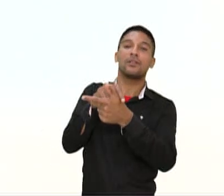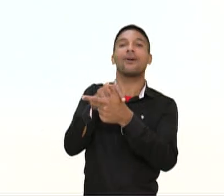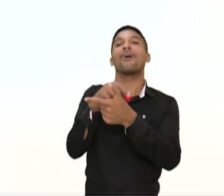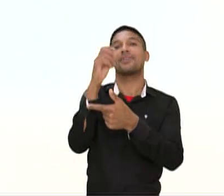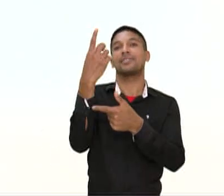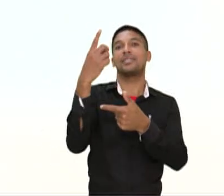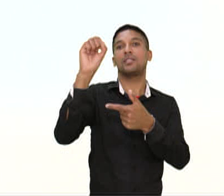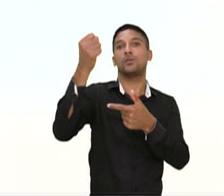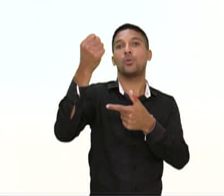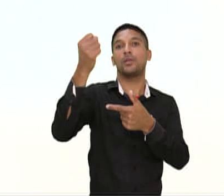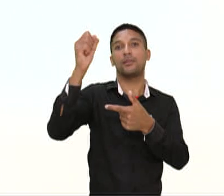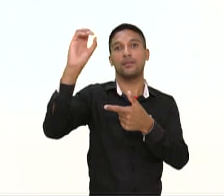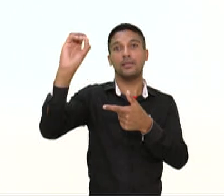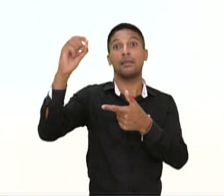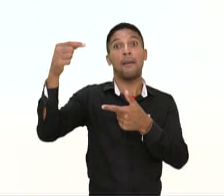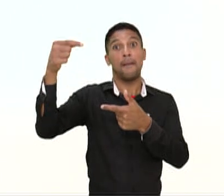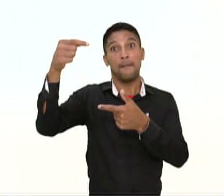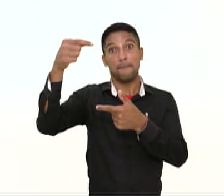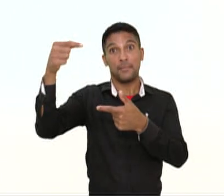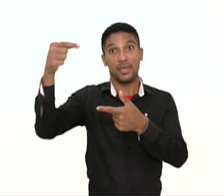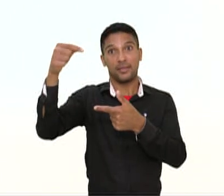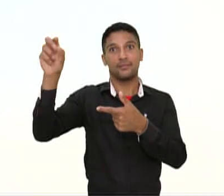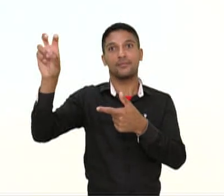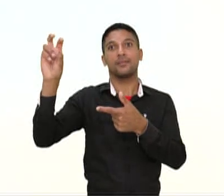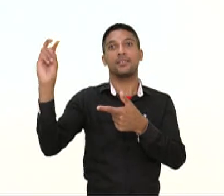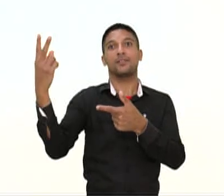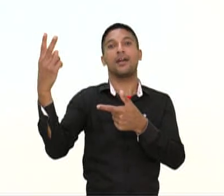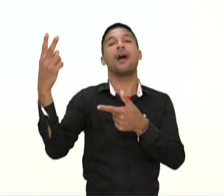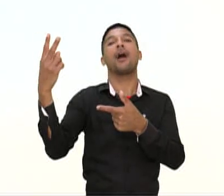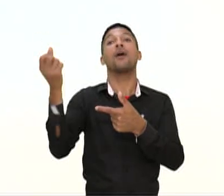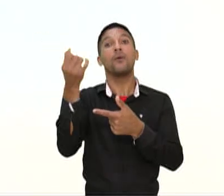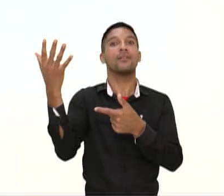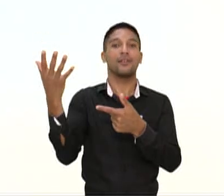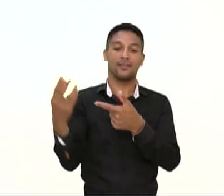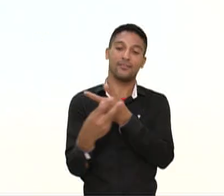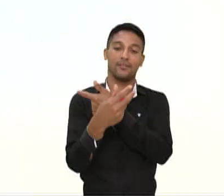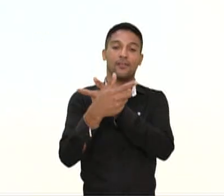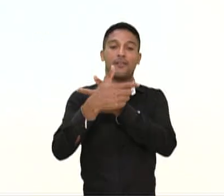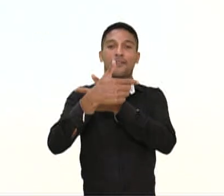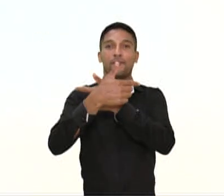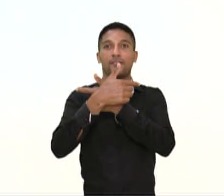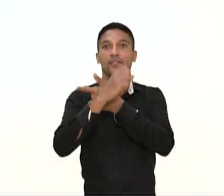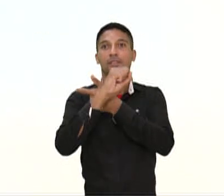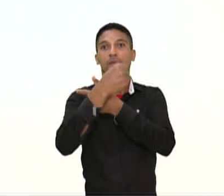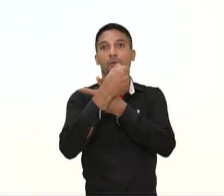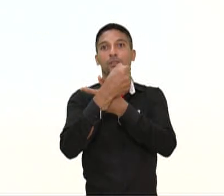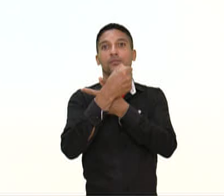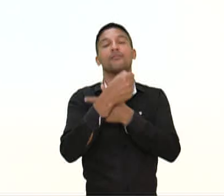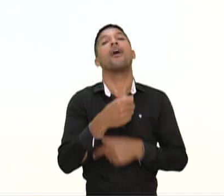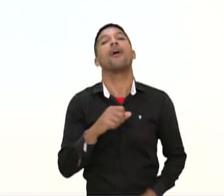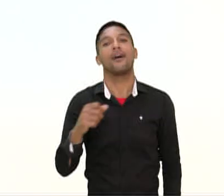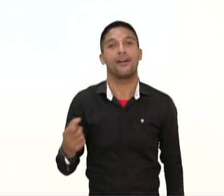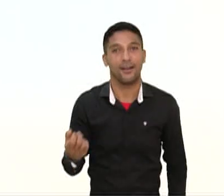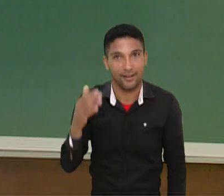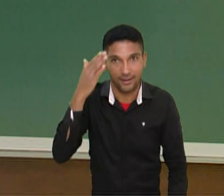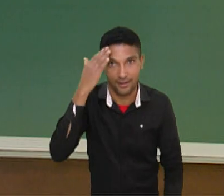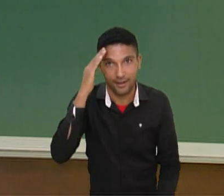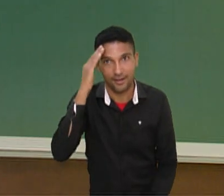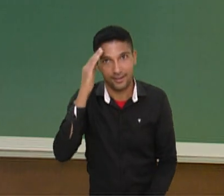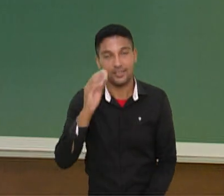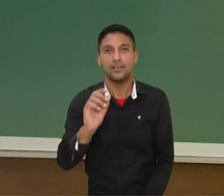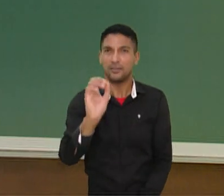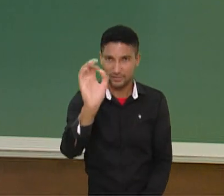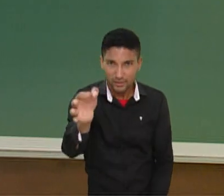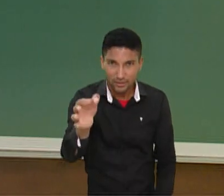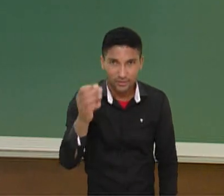128. Marcou X? Acertou? Muito bem, muito bem. Essa informação é bem legal, bem importante